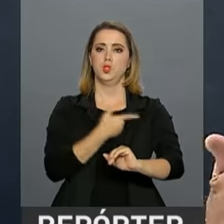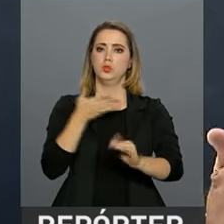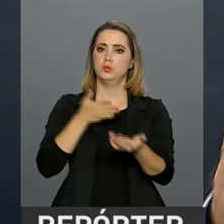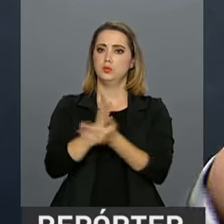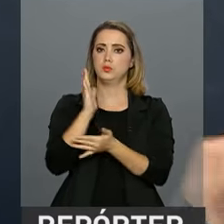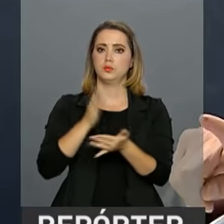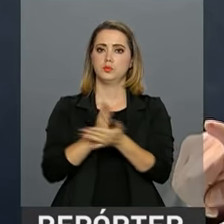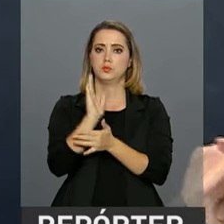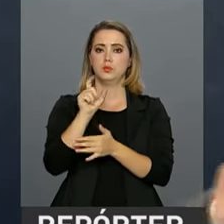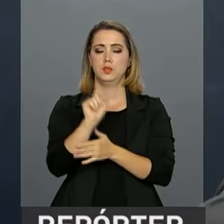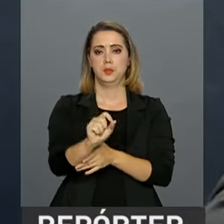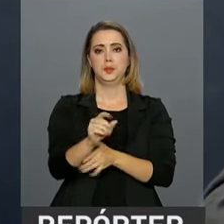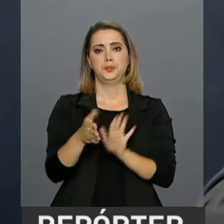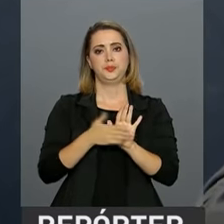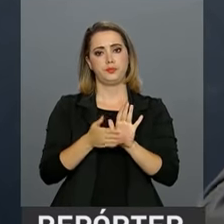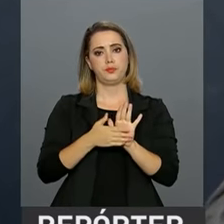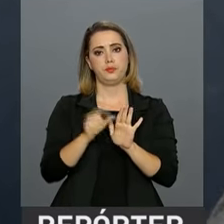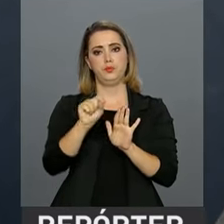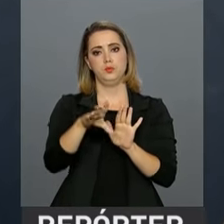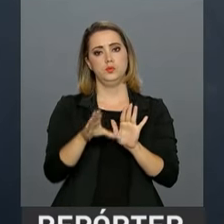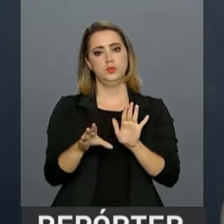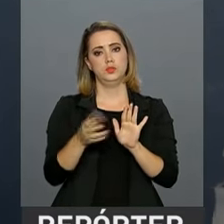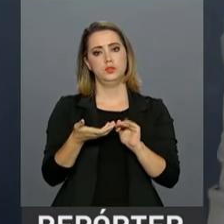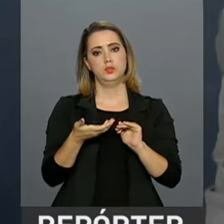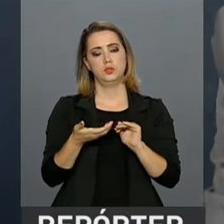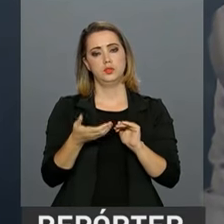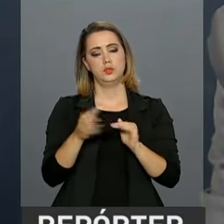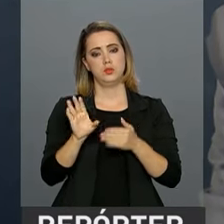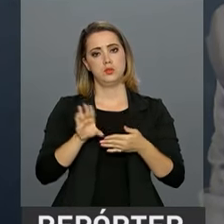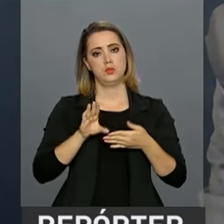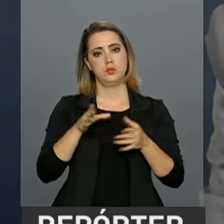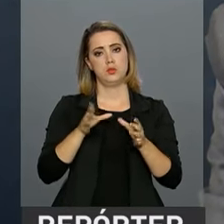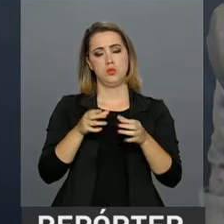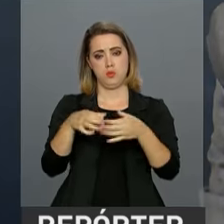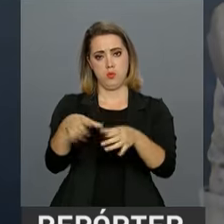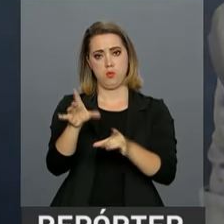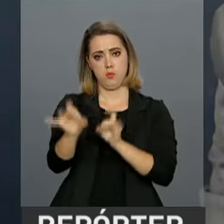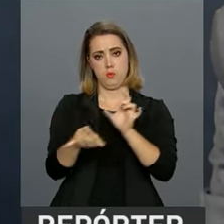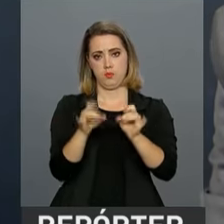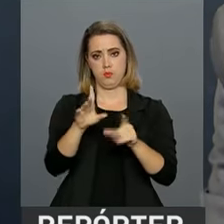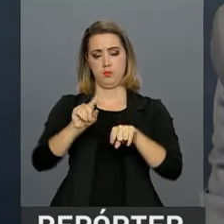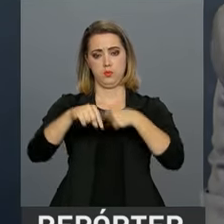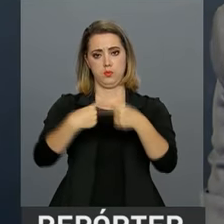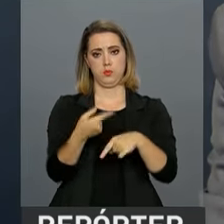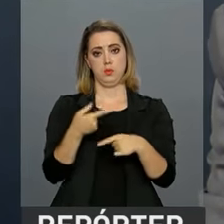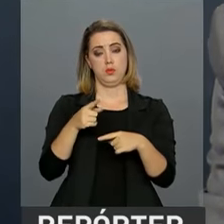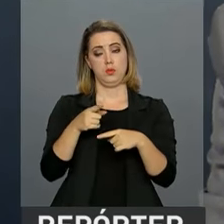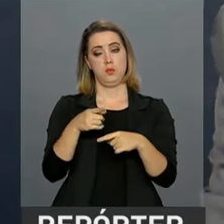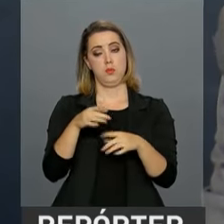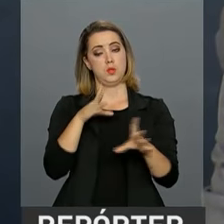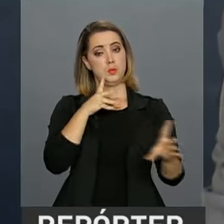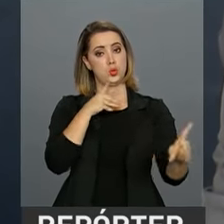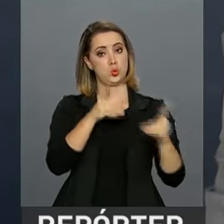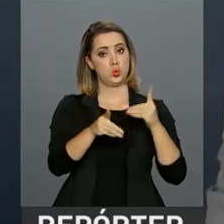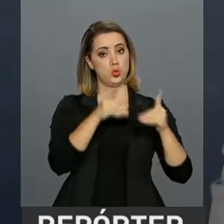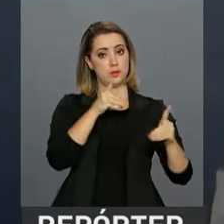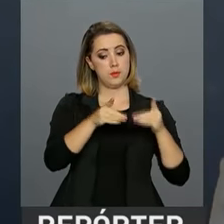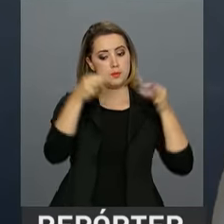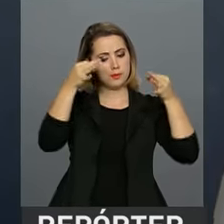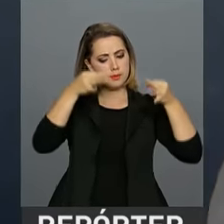admissibilidade dessa proposta na Comissão de Constituição e Justiça e agora, no mês de fevereiro, se forma a comissão para o amplo debate